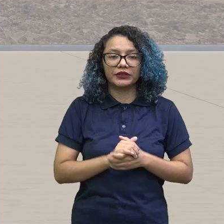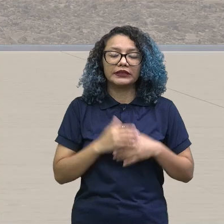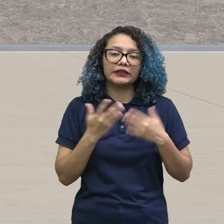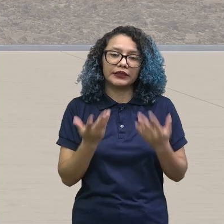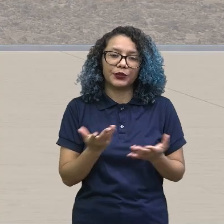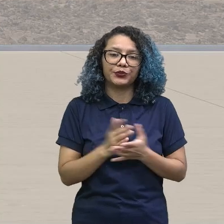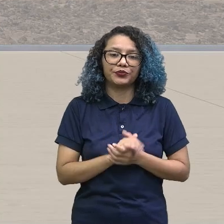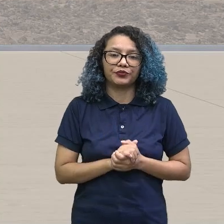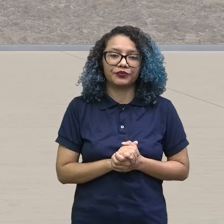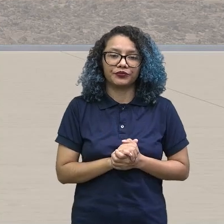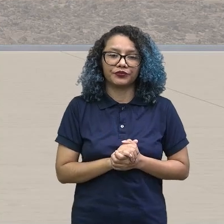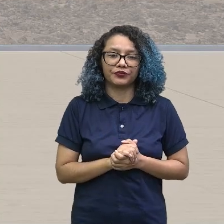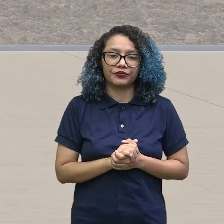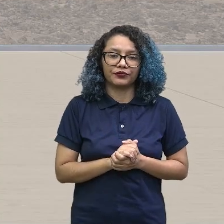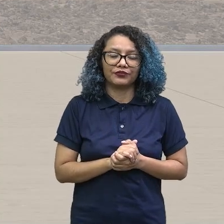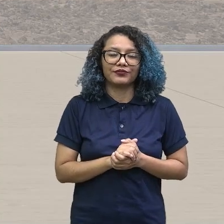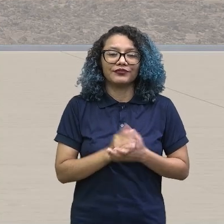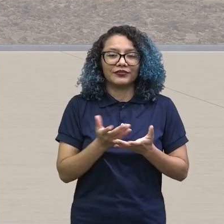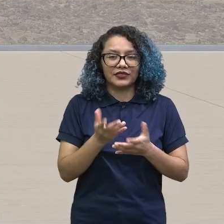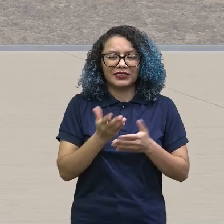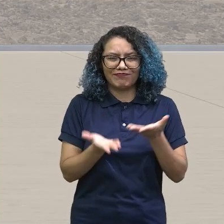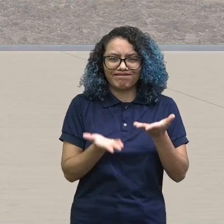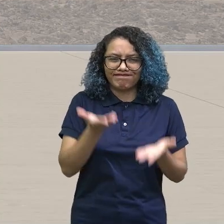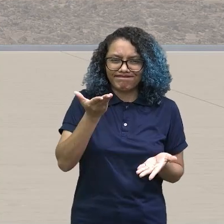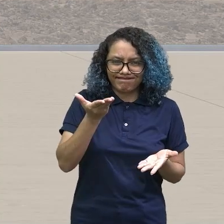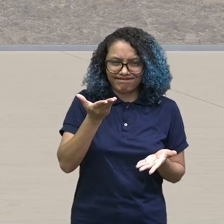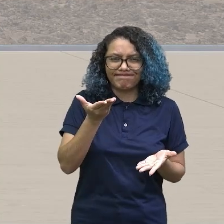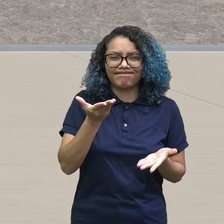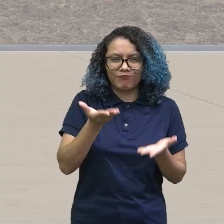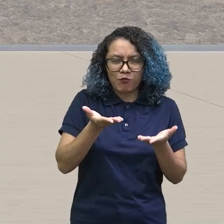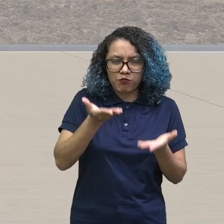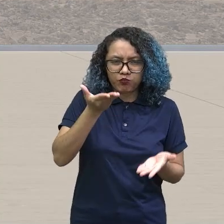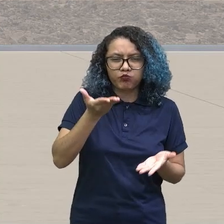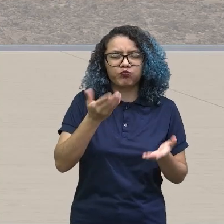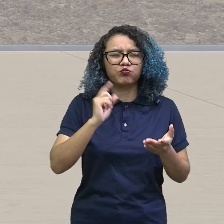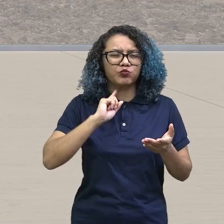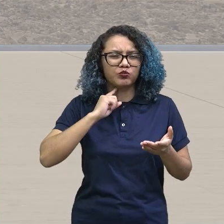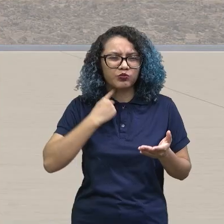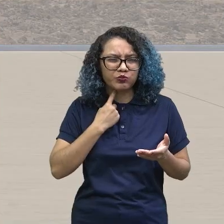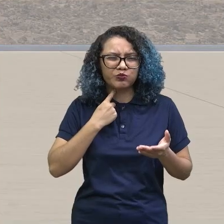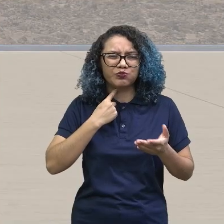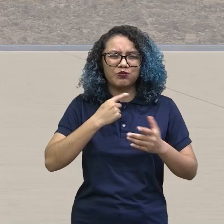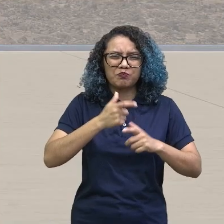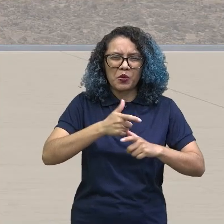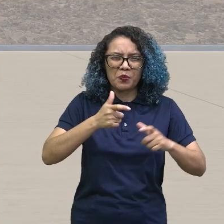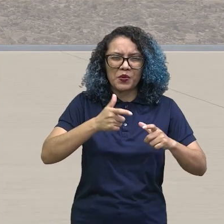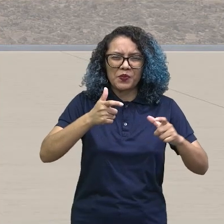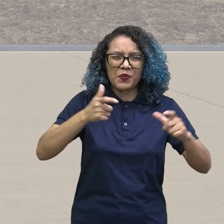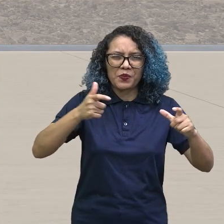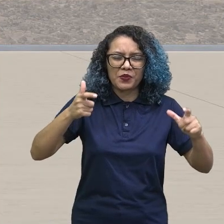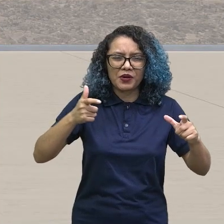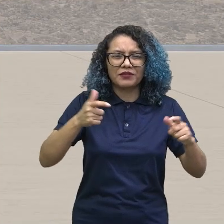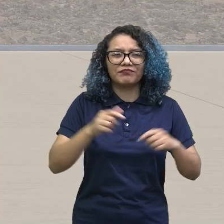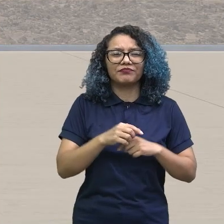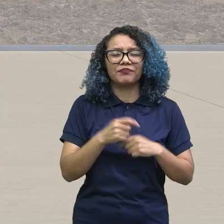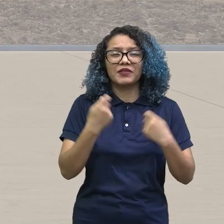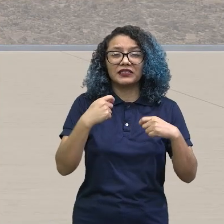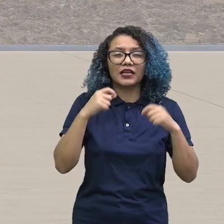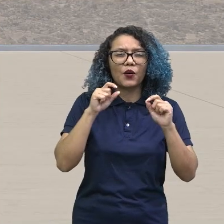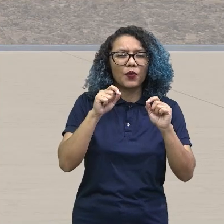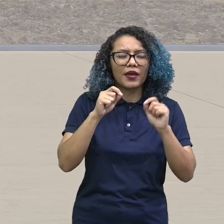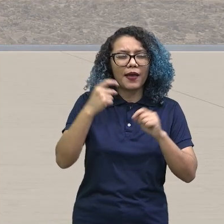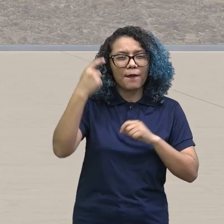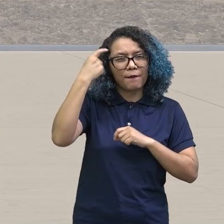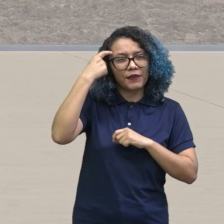crescimento do desequilíbrio ambiental, da poluição, foi necessário ali pensar em novas